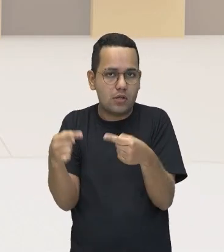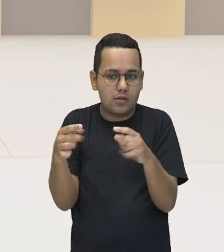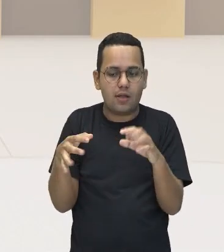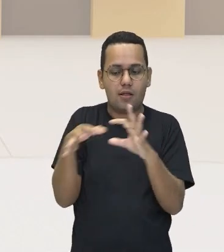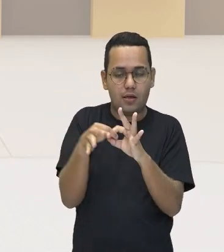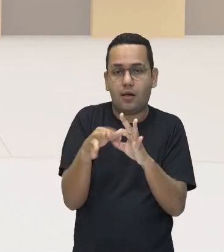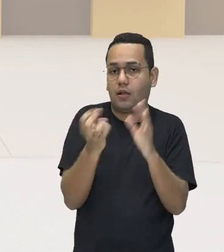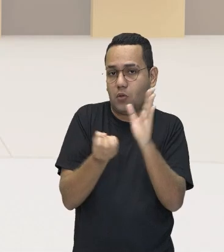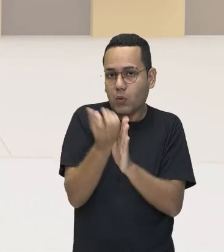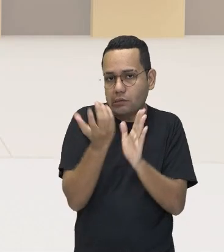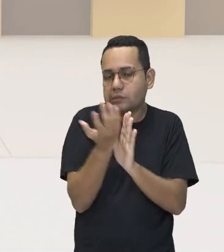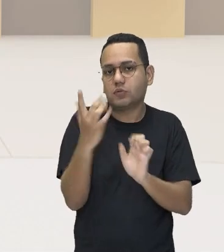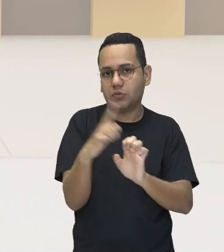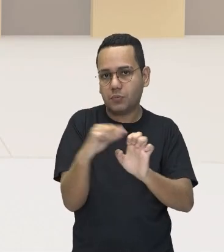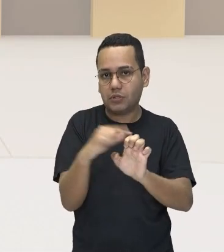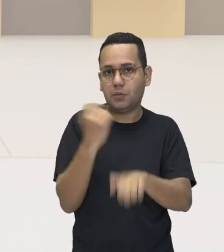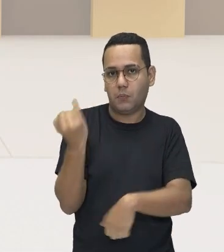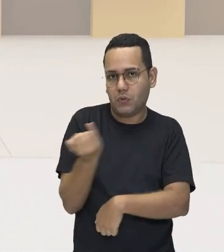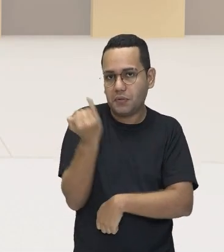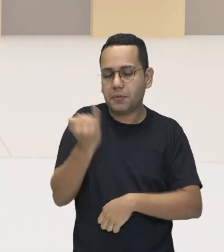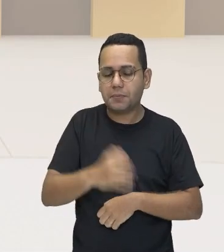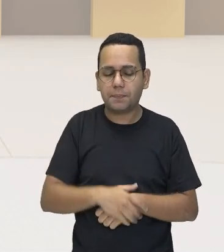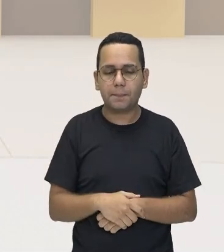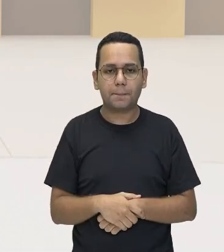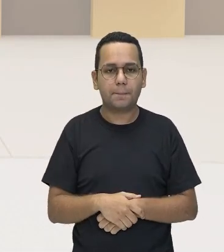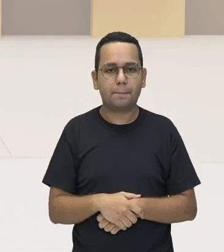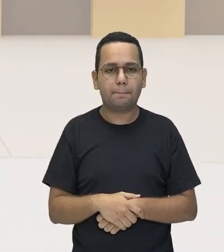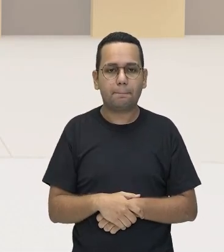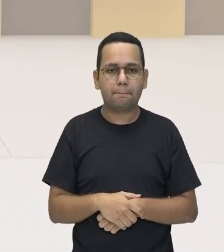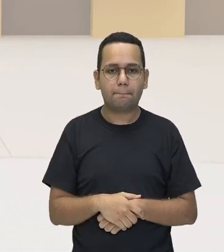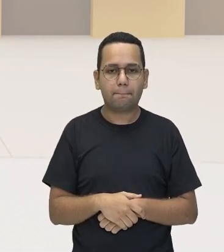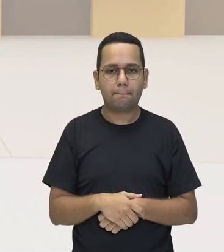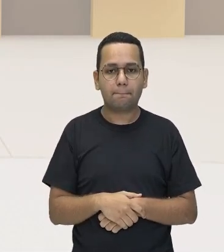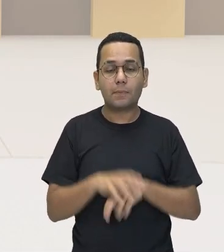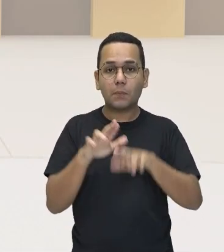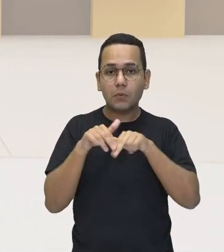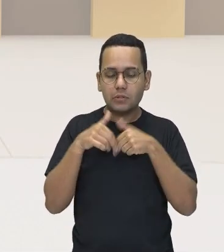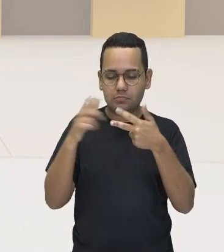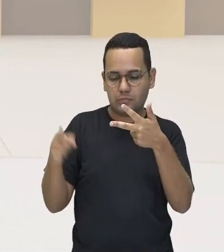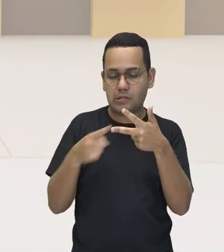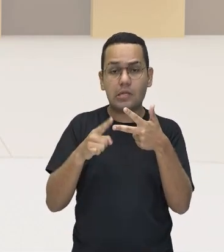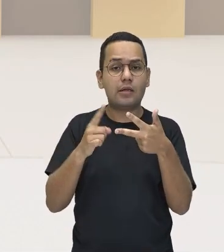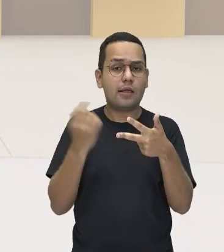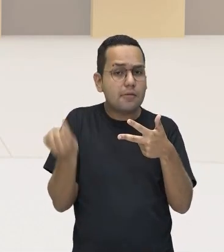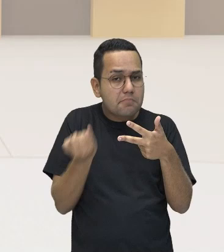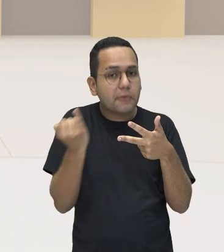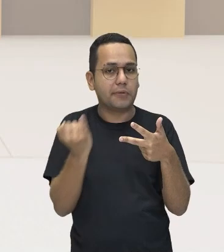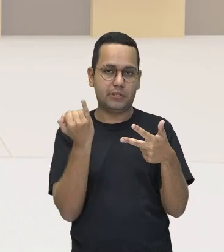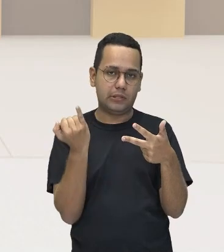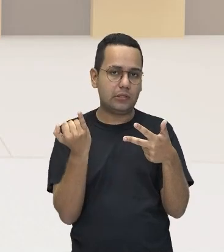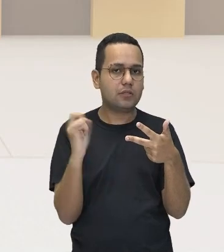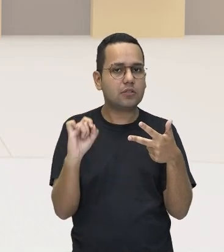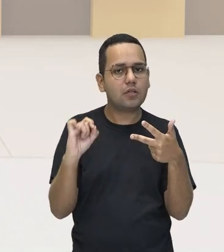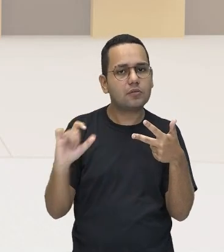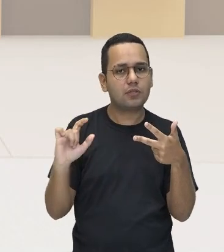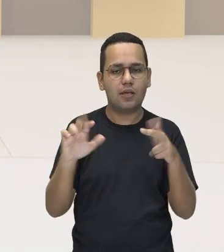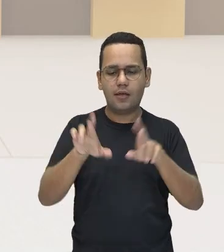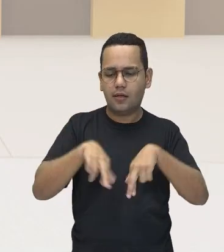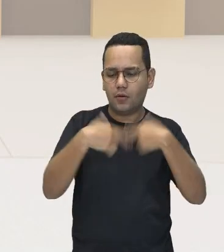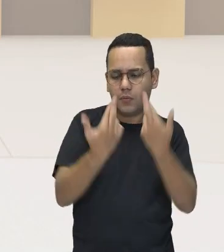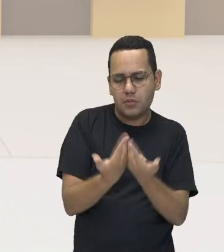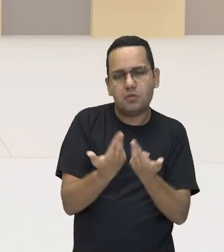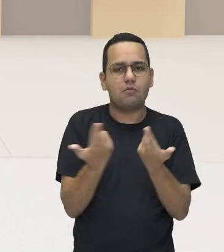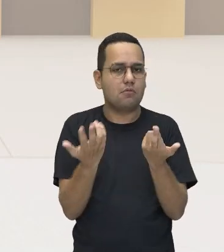Então, é sempre importante nós lembrarmos do desenvolvimento sustentável quando nós formos fazer reuniões, né, com